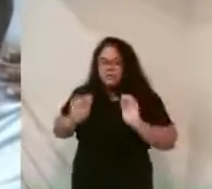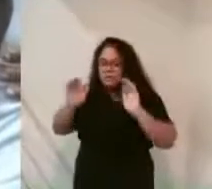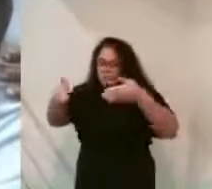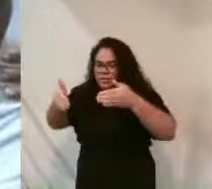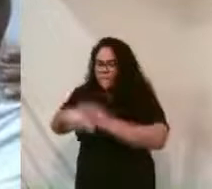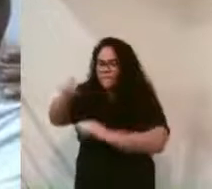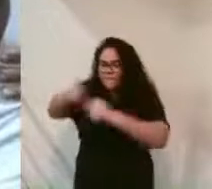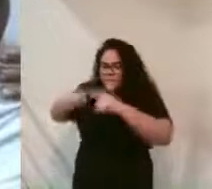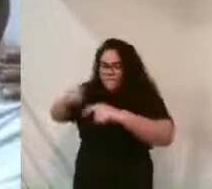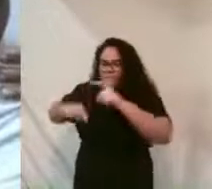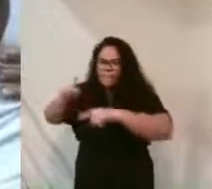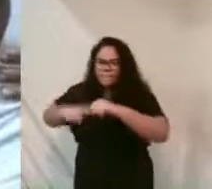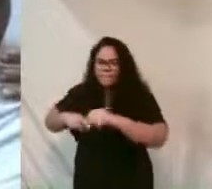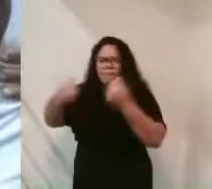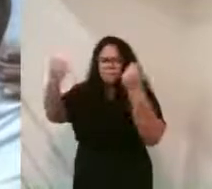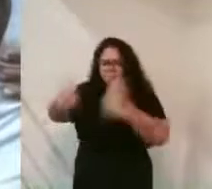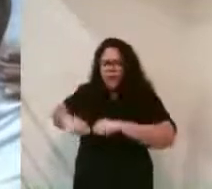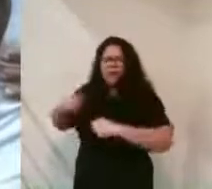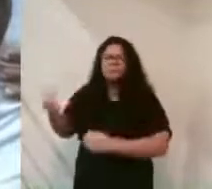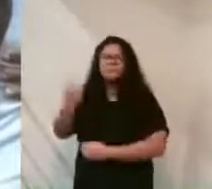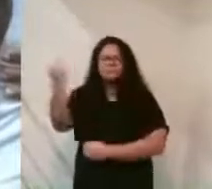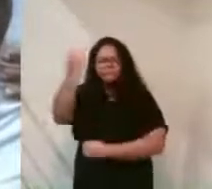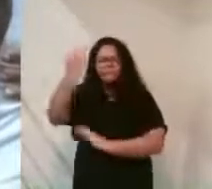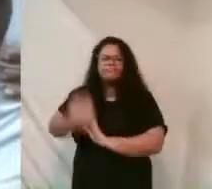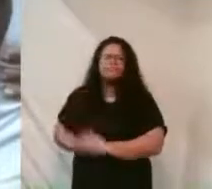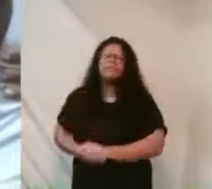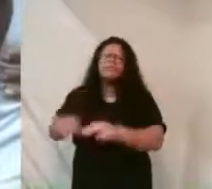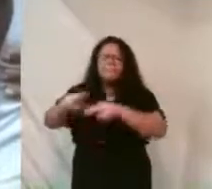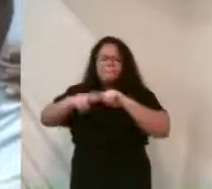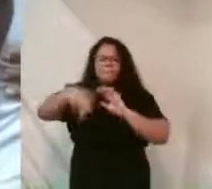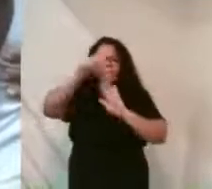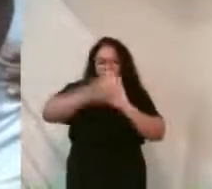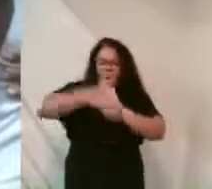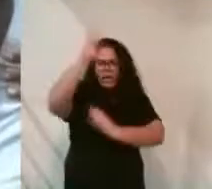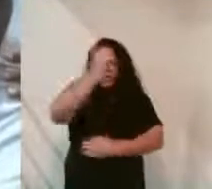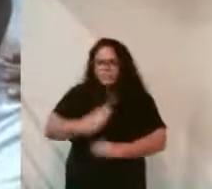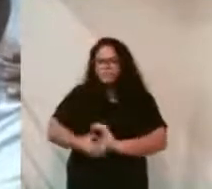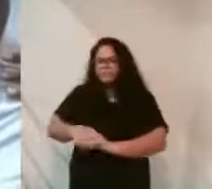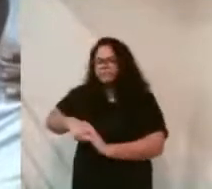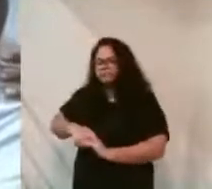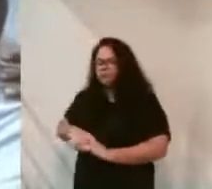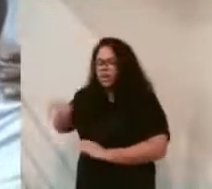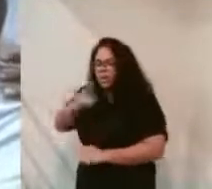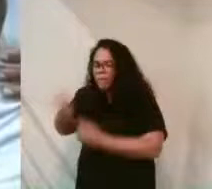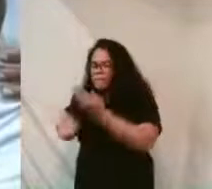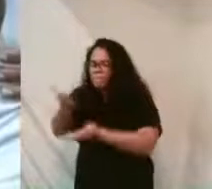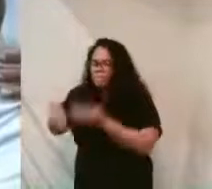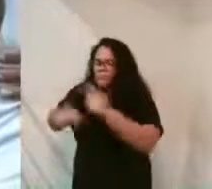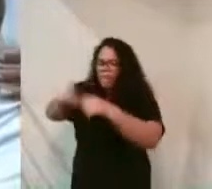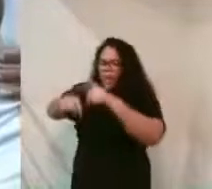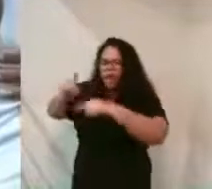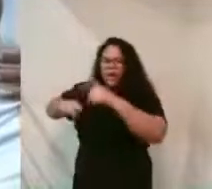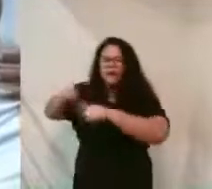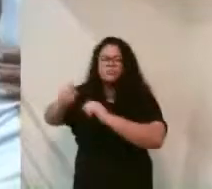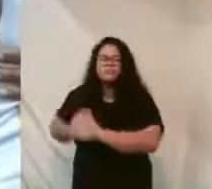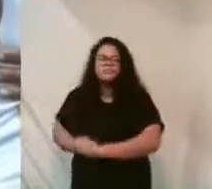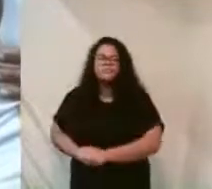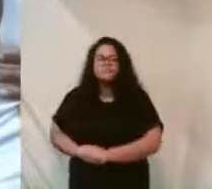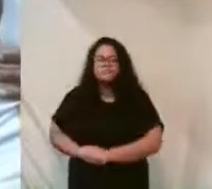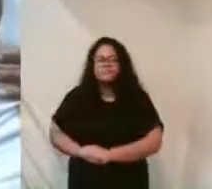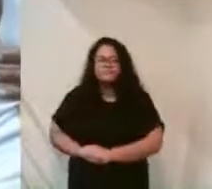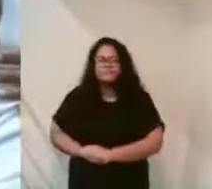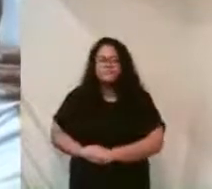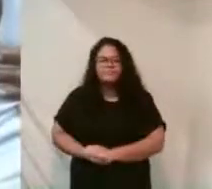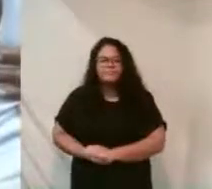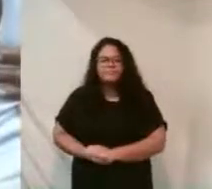como potencial, conforme a Política Nacional de Resíduos Sólidos, confere aos resíduos